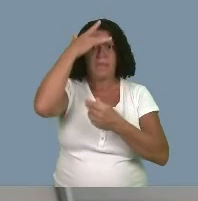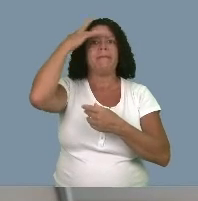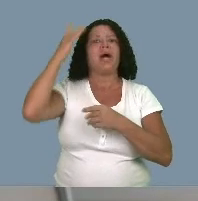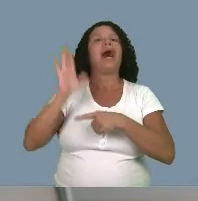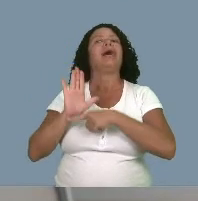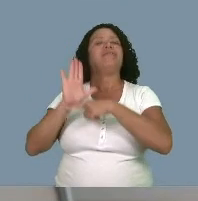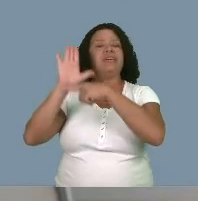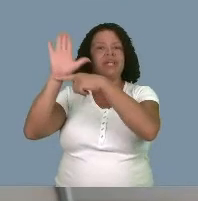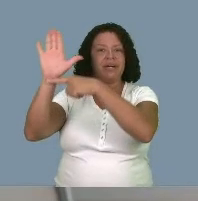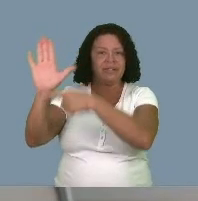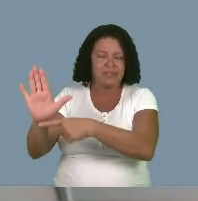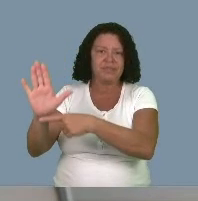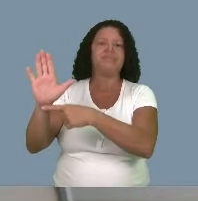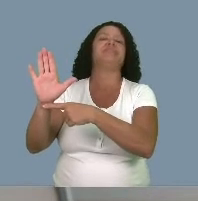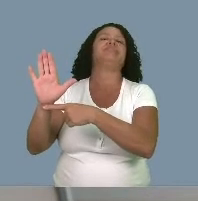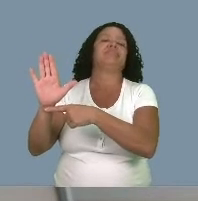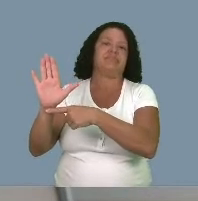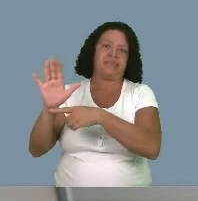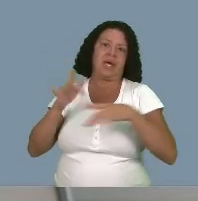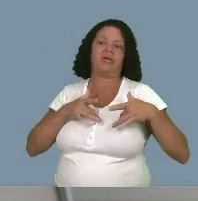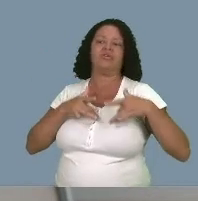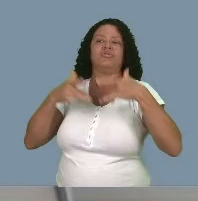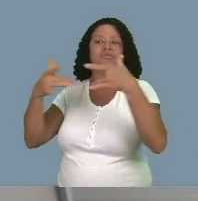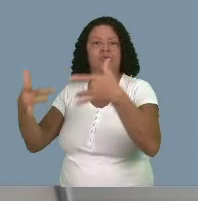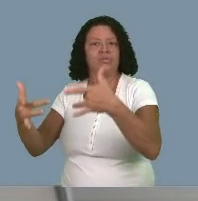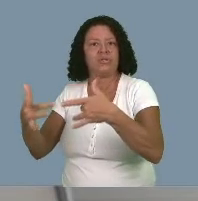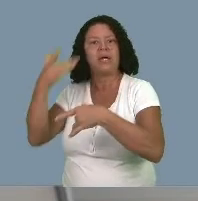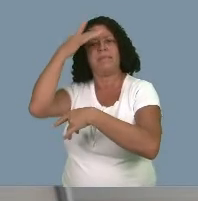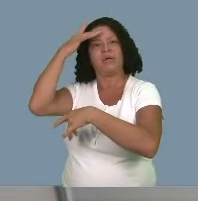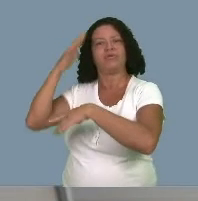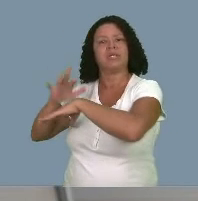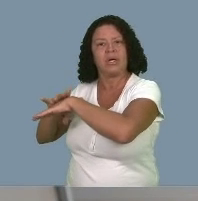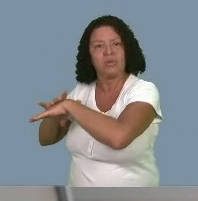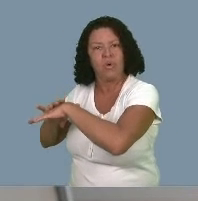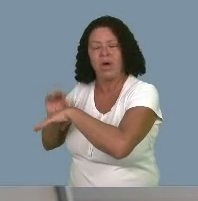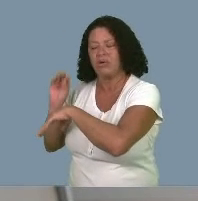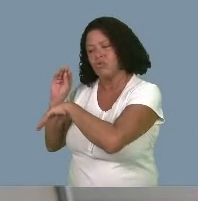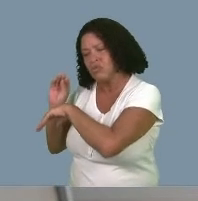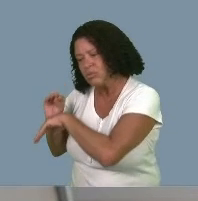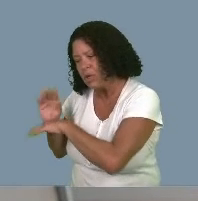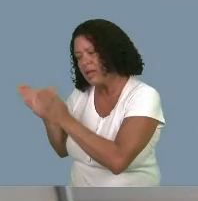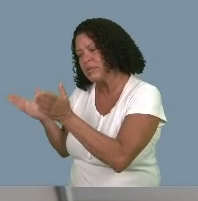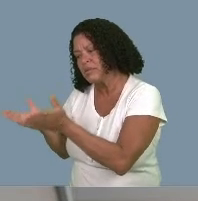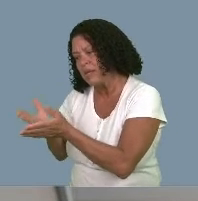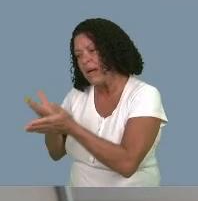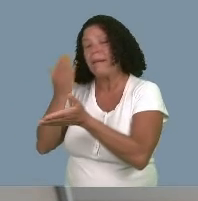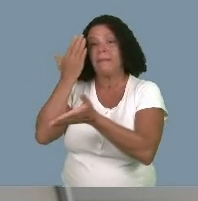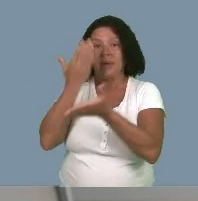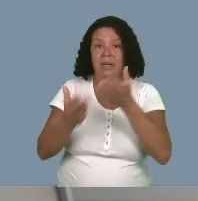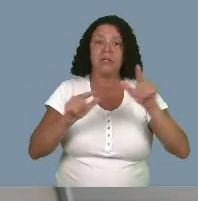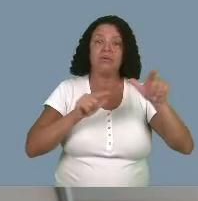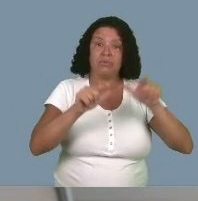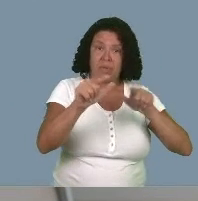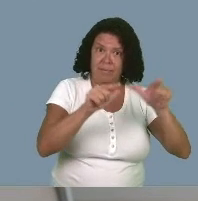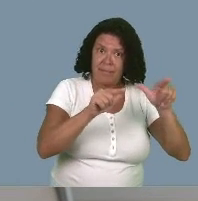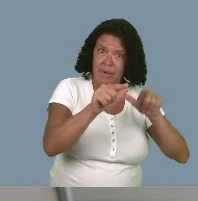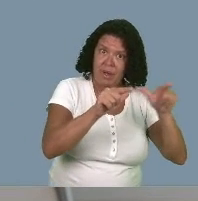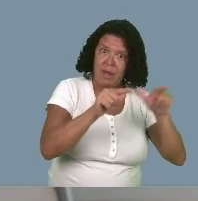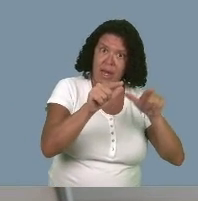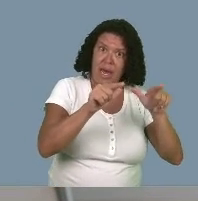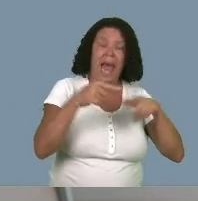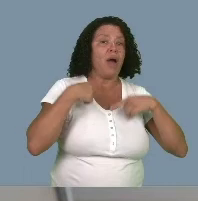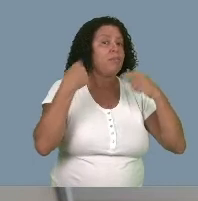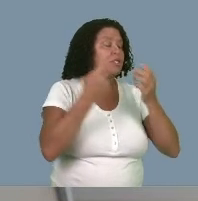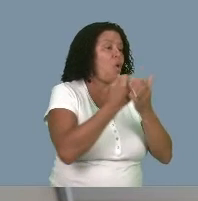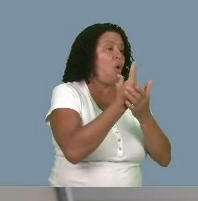ajudar alguém, a se solidarizar com uma pessoa doente, uma pessoa que perdeu o emprego, a preferir comprar um